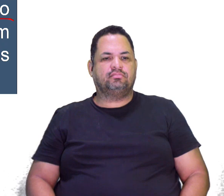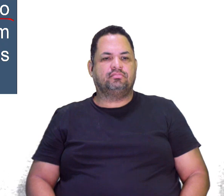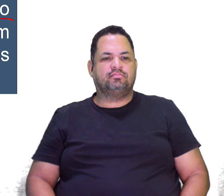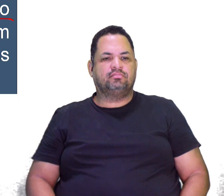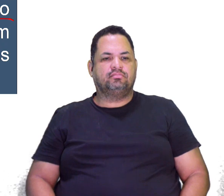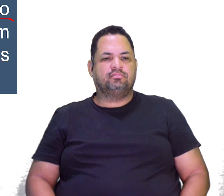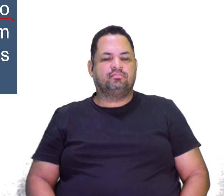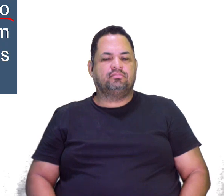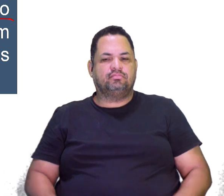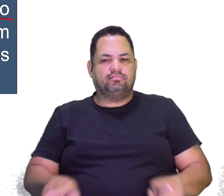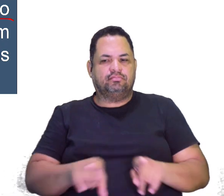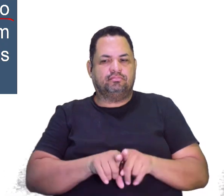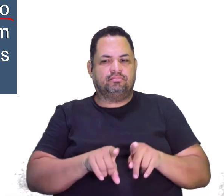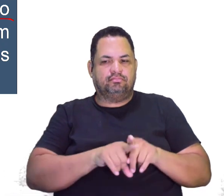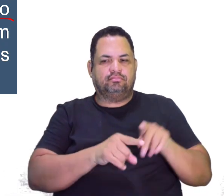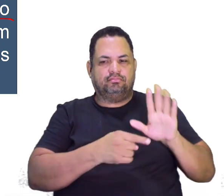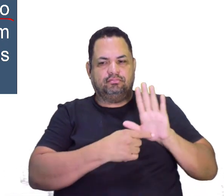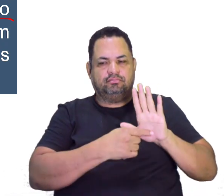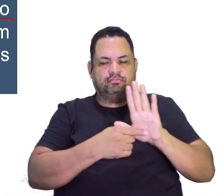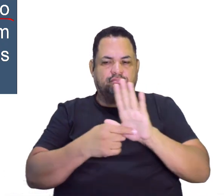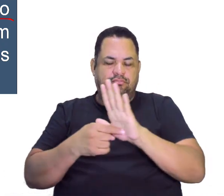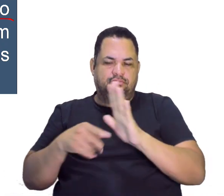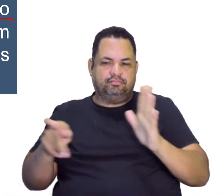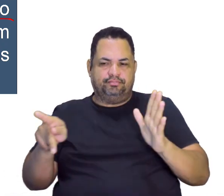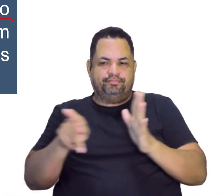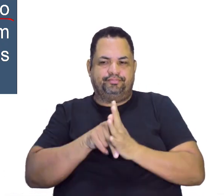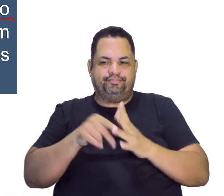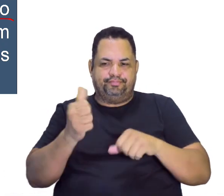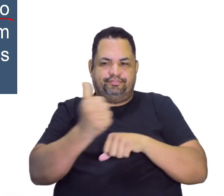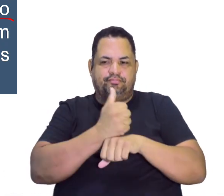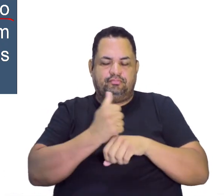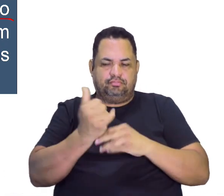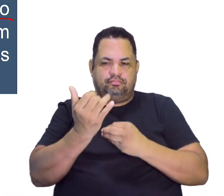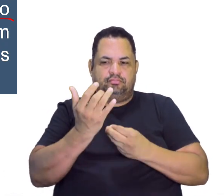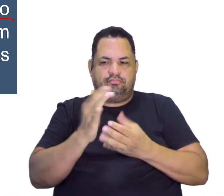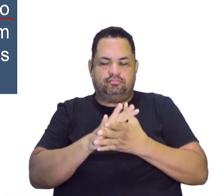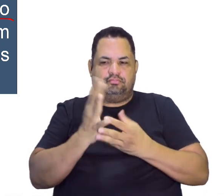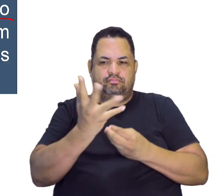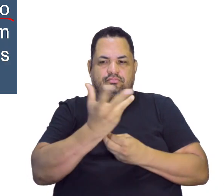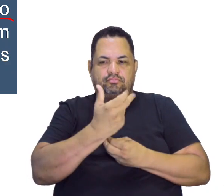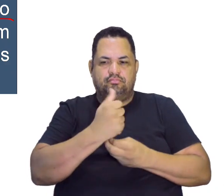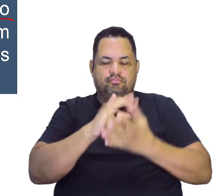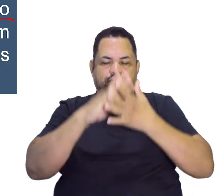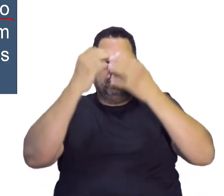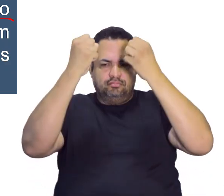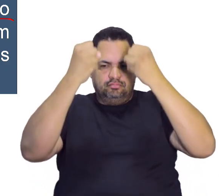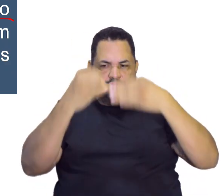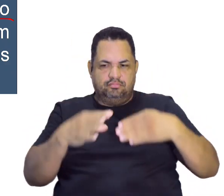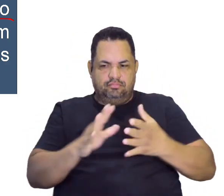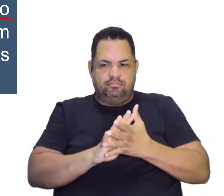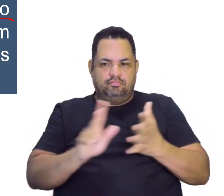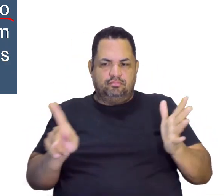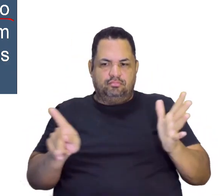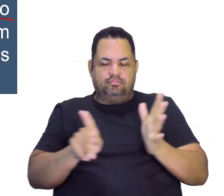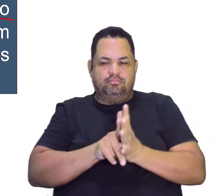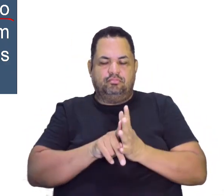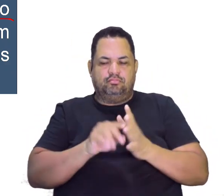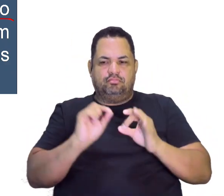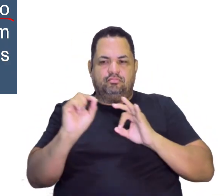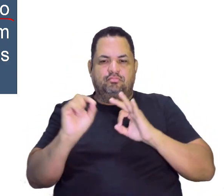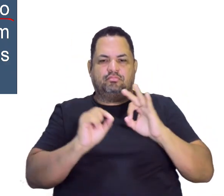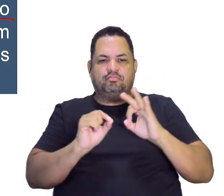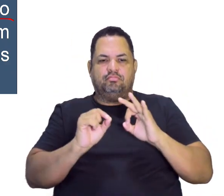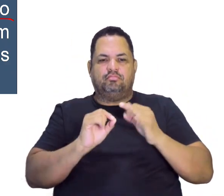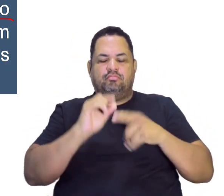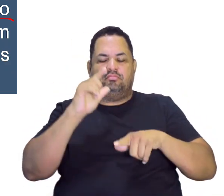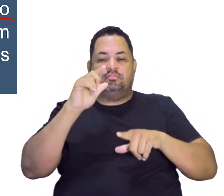é tá bem destacado a própria artista explicando aí com suas próprias palavras eh o